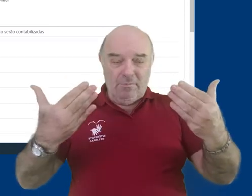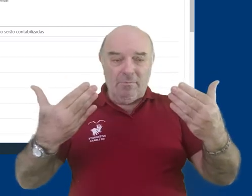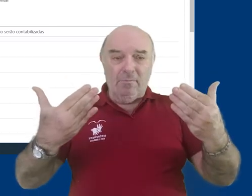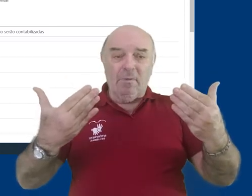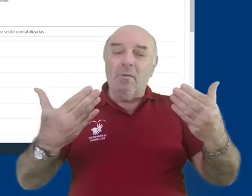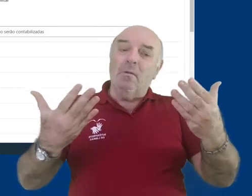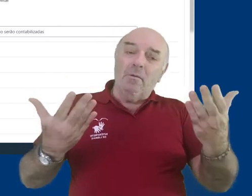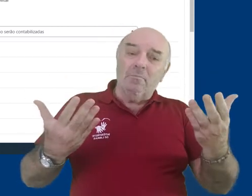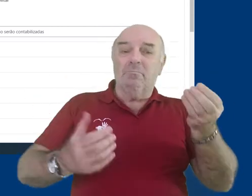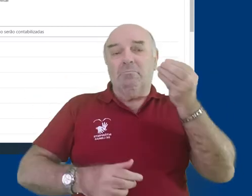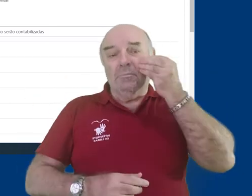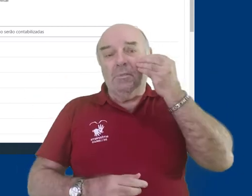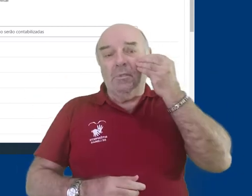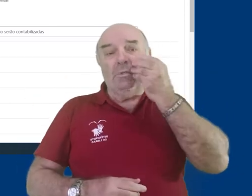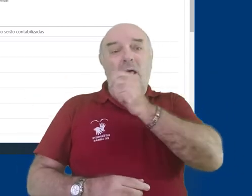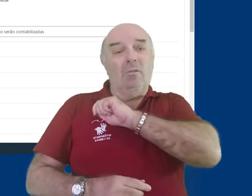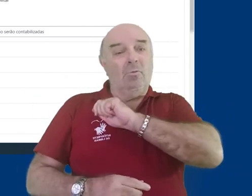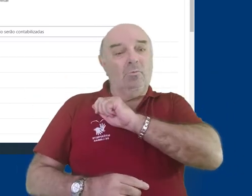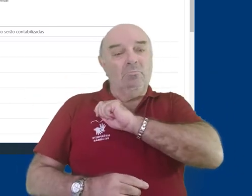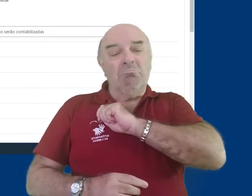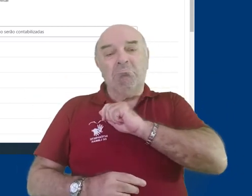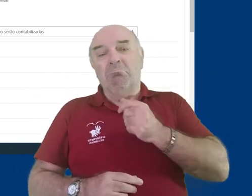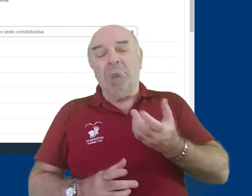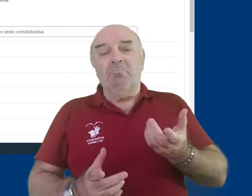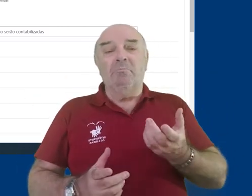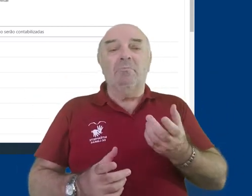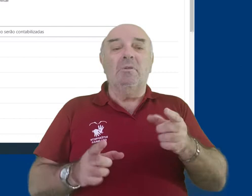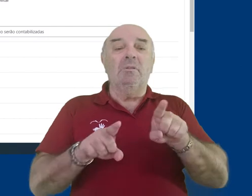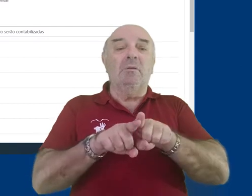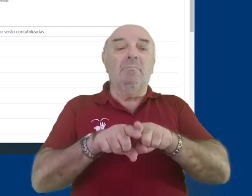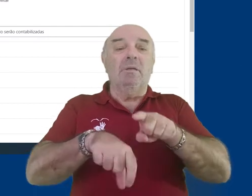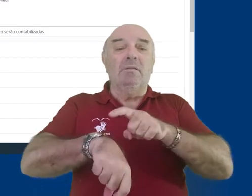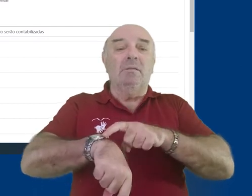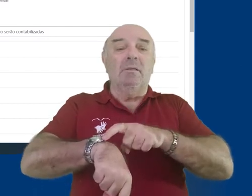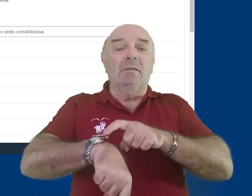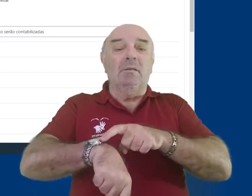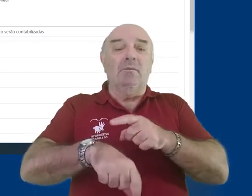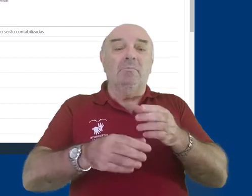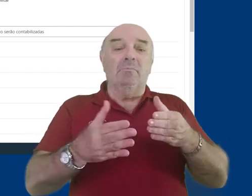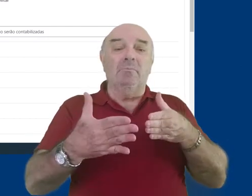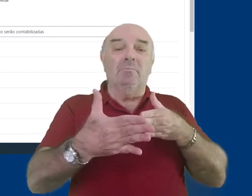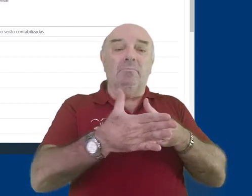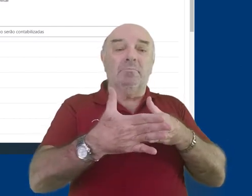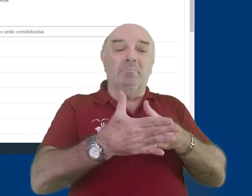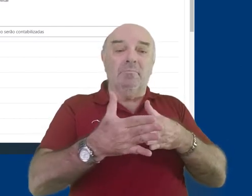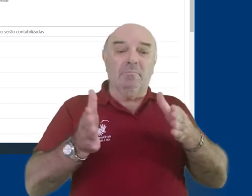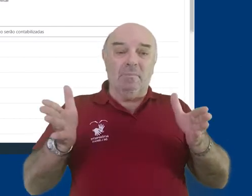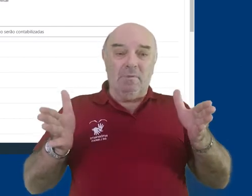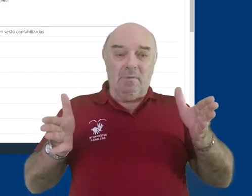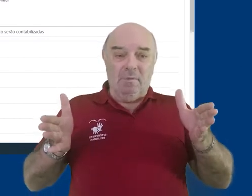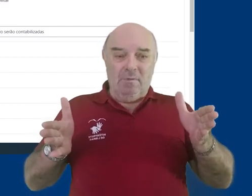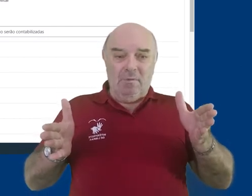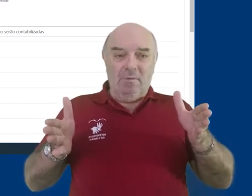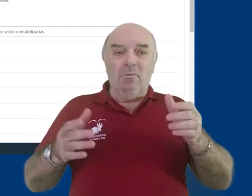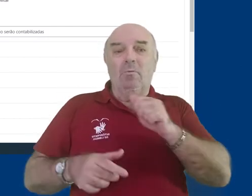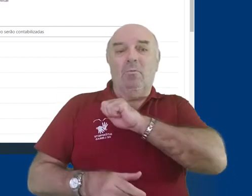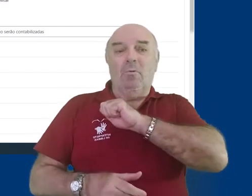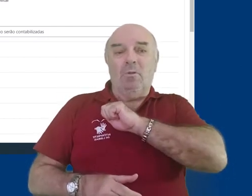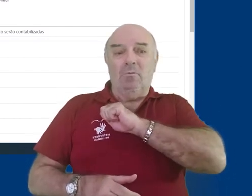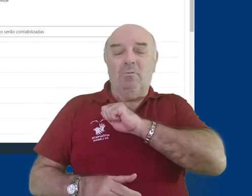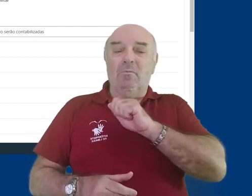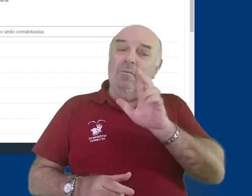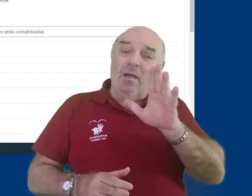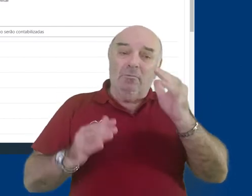para ser tentado pelos estudantes e um limite de tempo no qual o